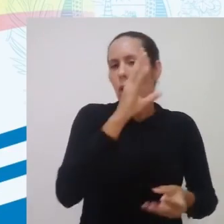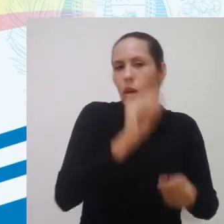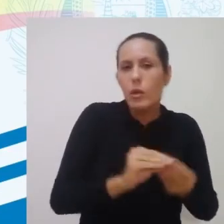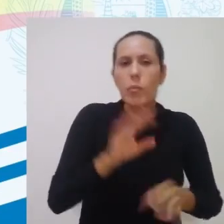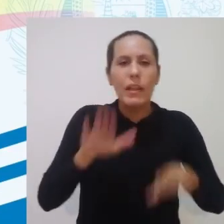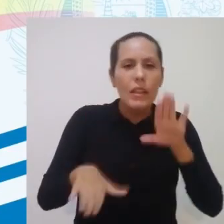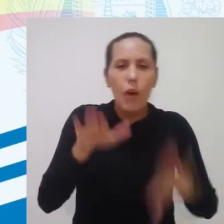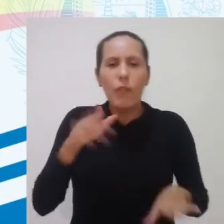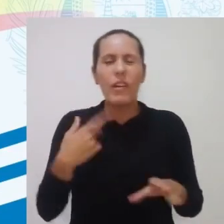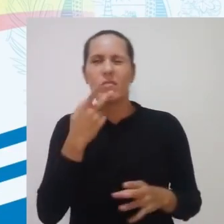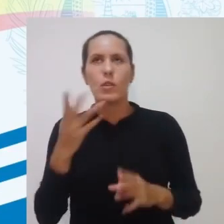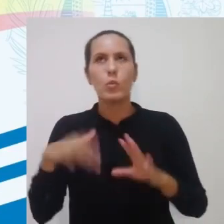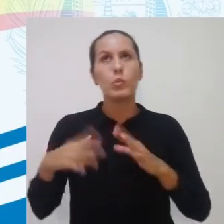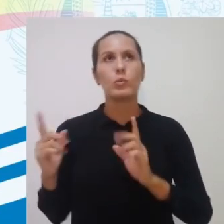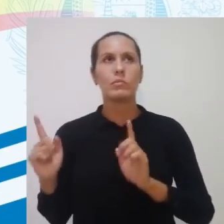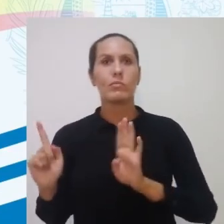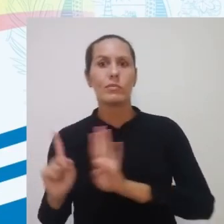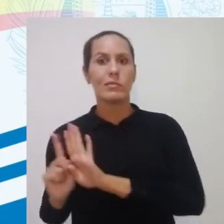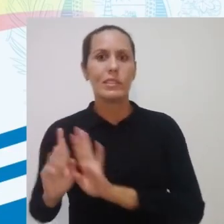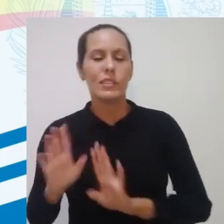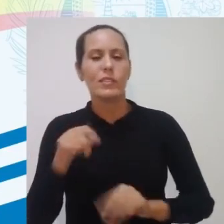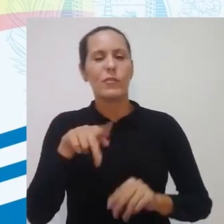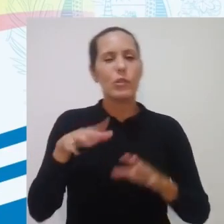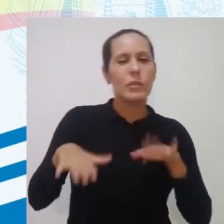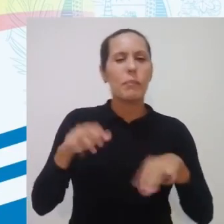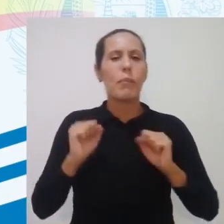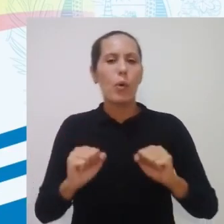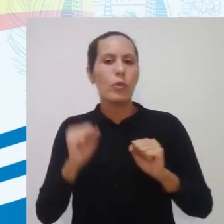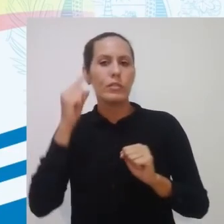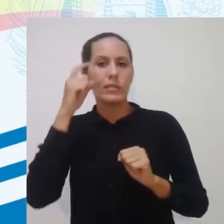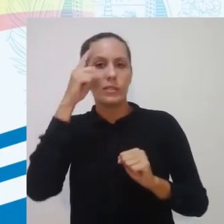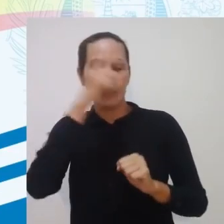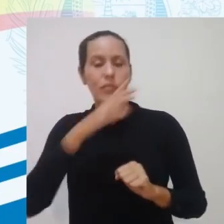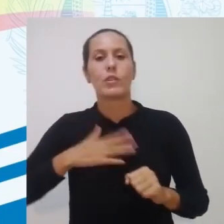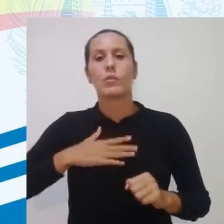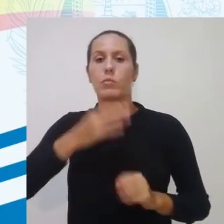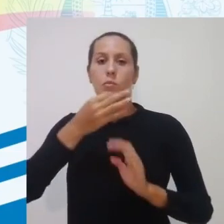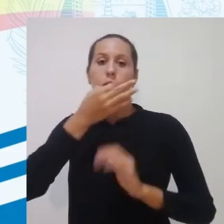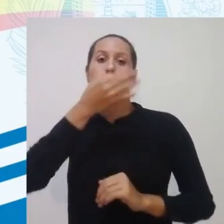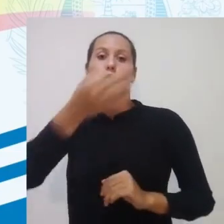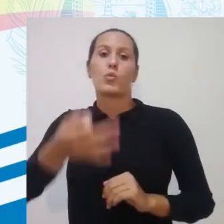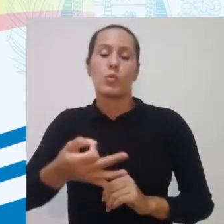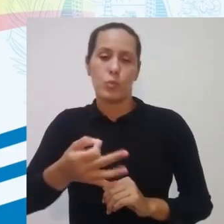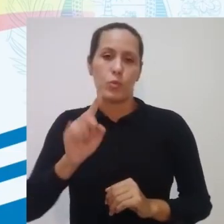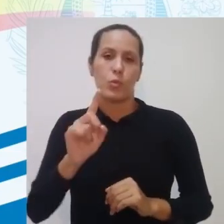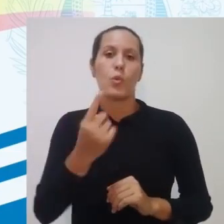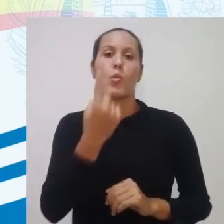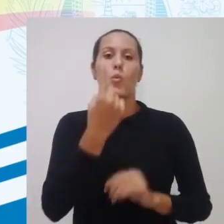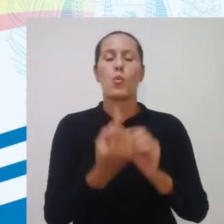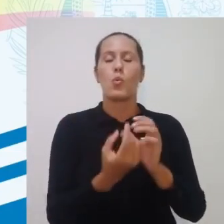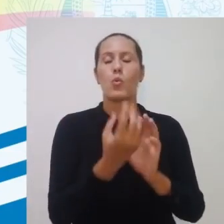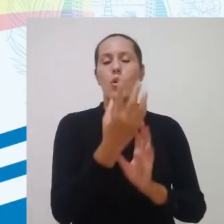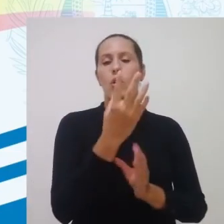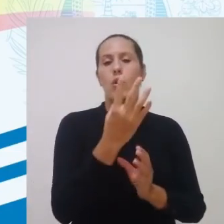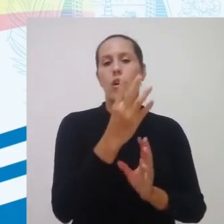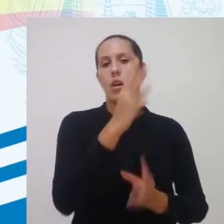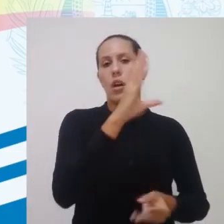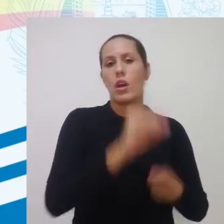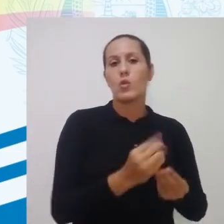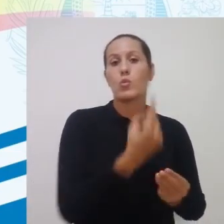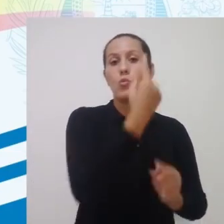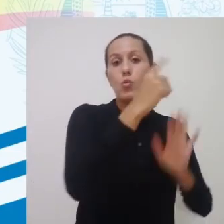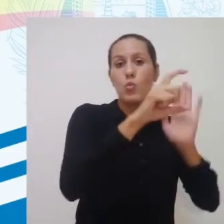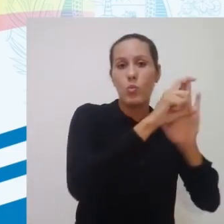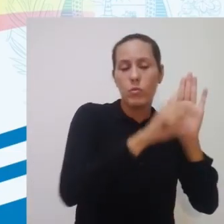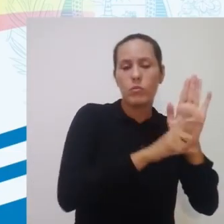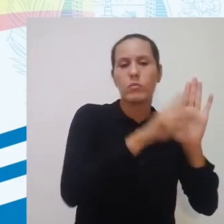mas talvez, como eu não estou aí do seu lado, seja um pouquinho difícil para você. Então, eu sugeri o resumo de um só